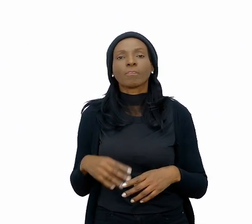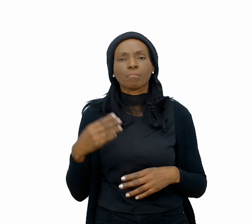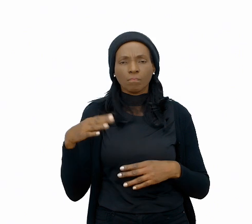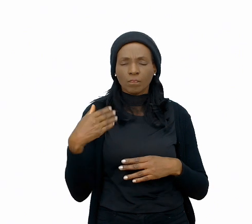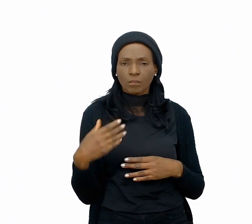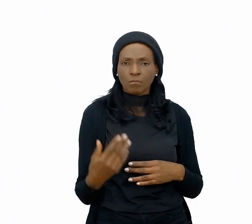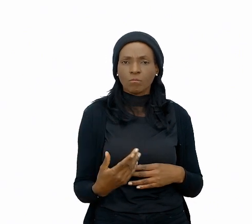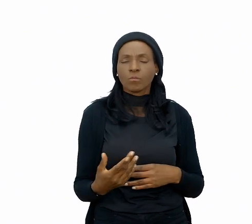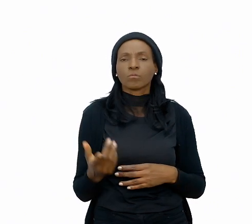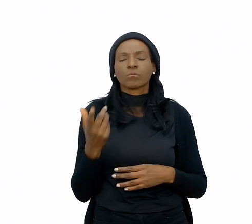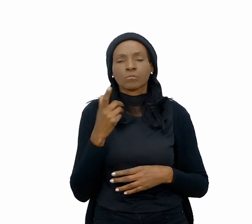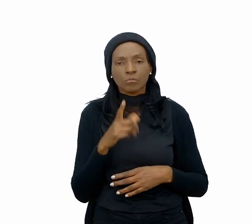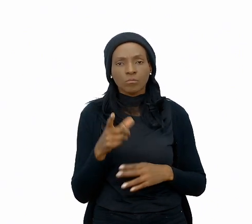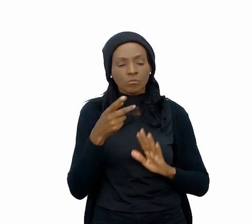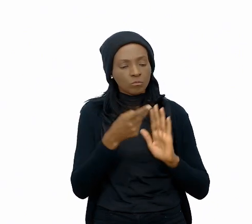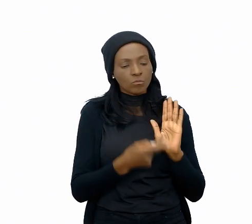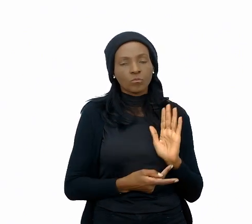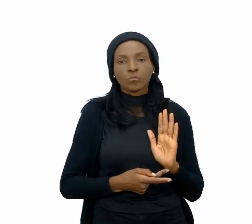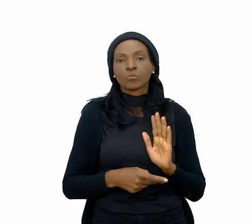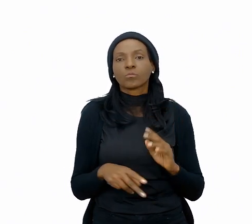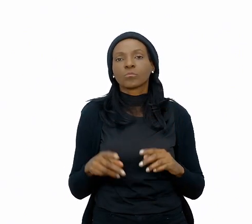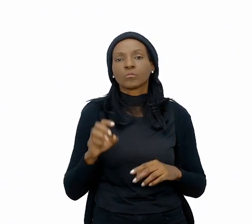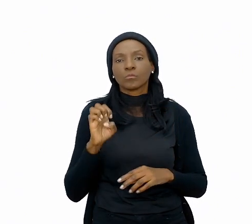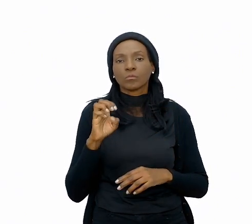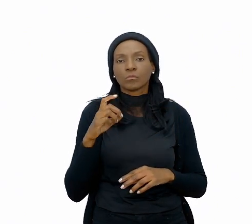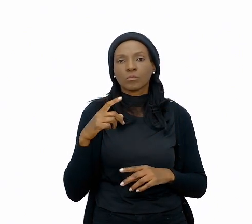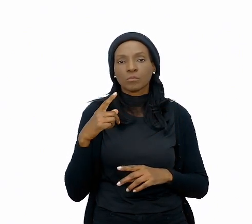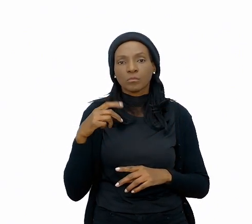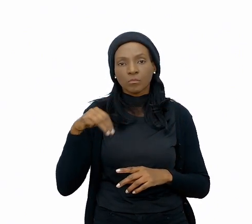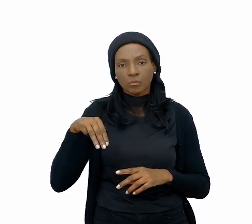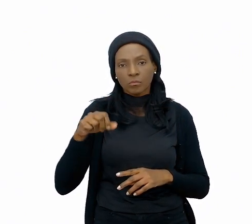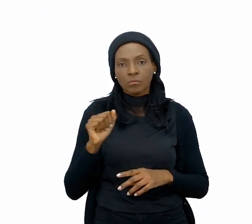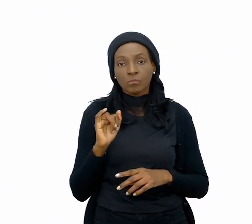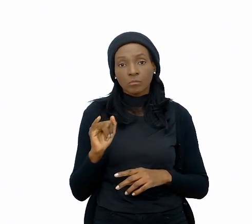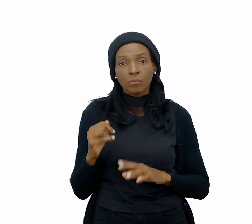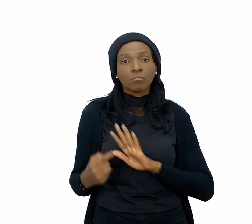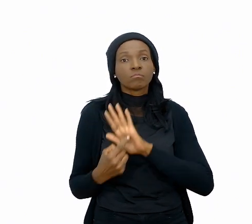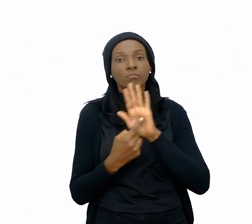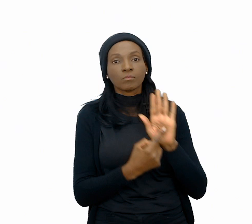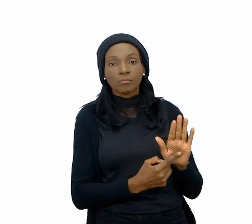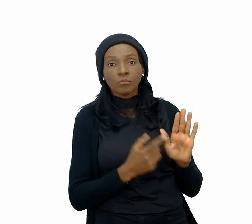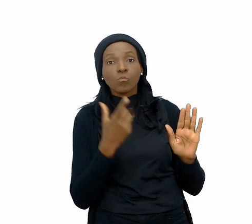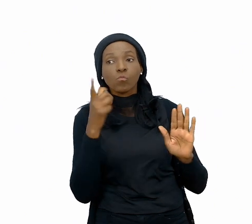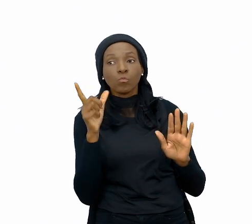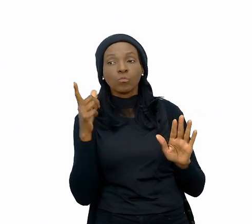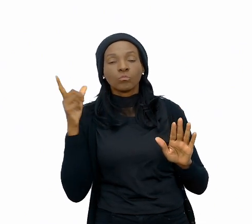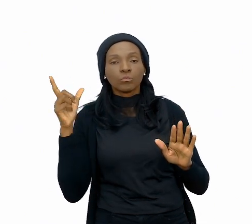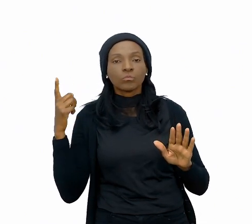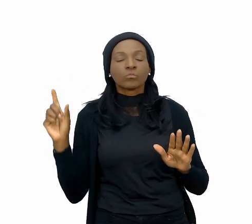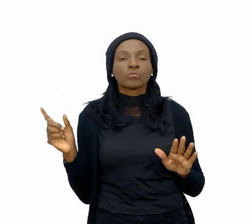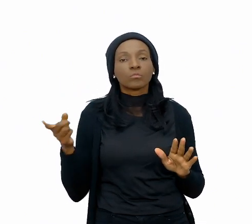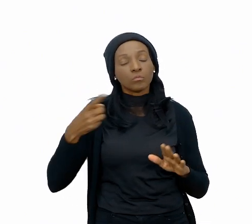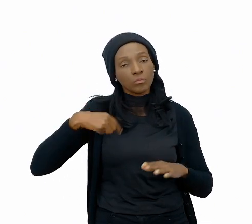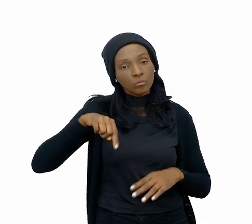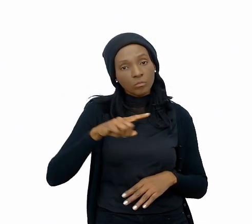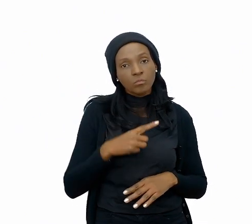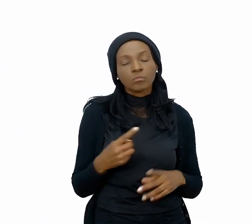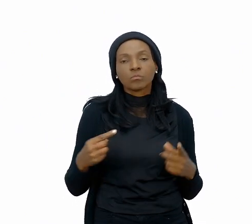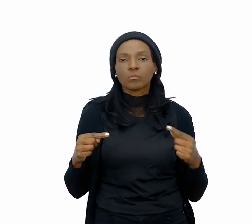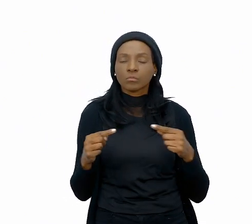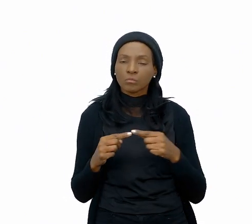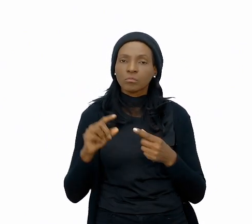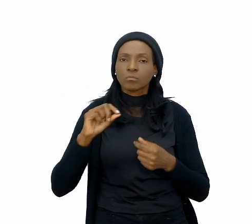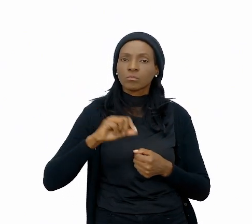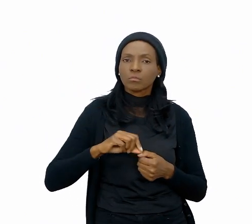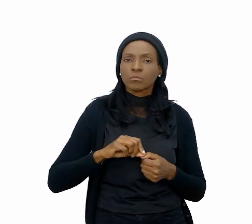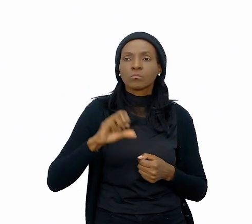gente teve, né, o projeto EMAI, que apresentou outras indicações para nós sobre a